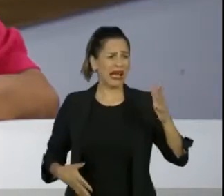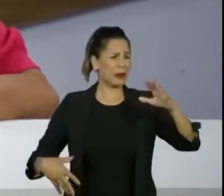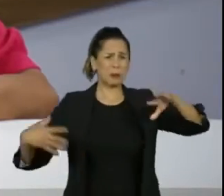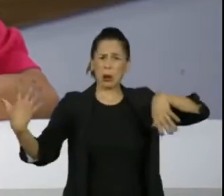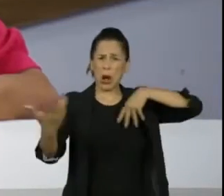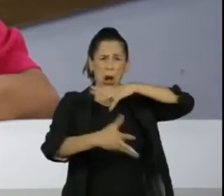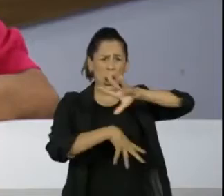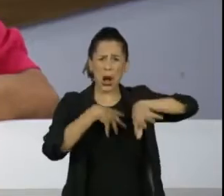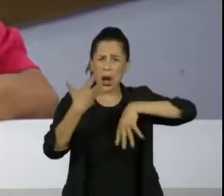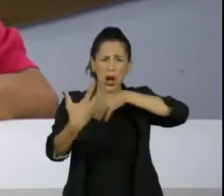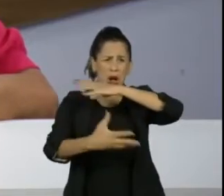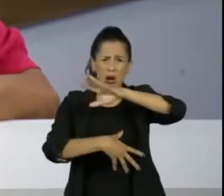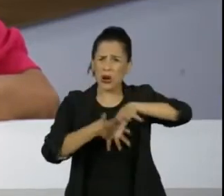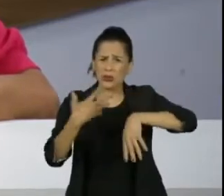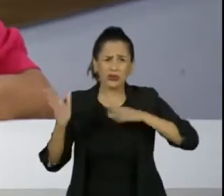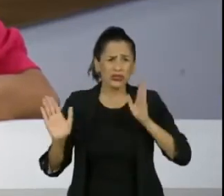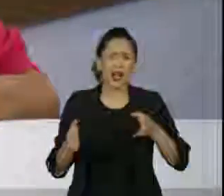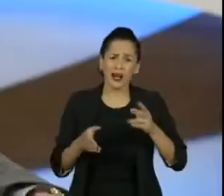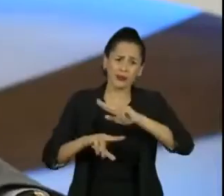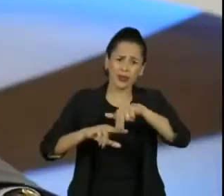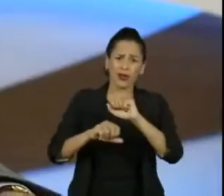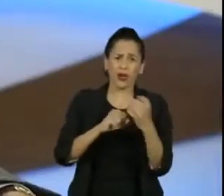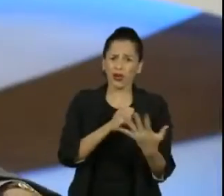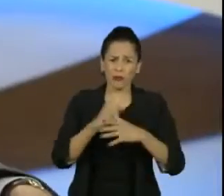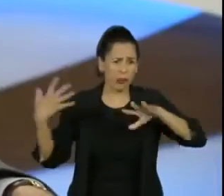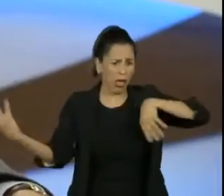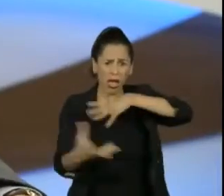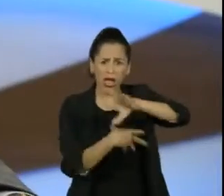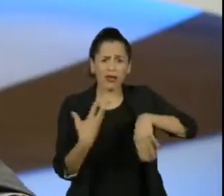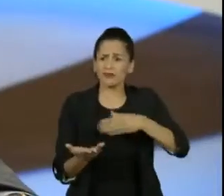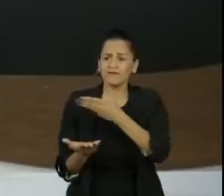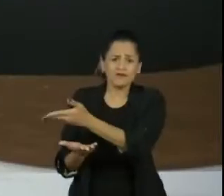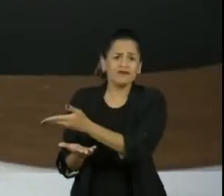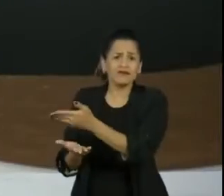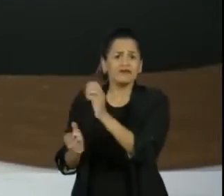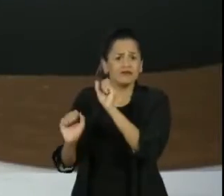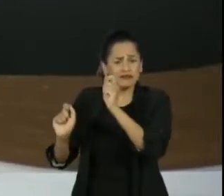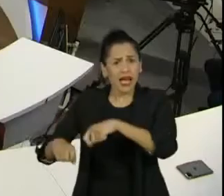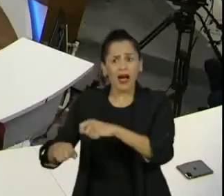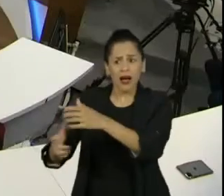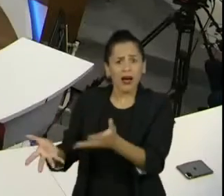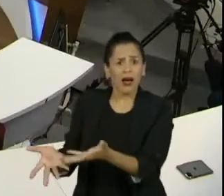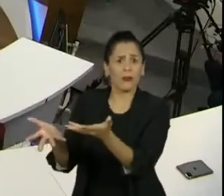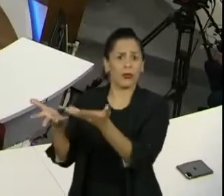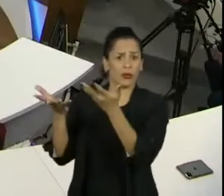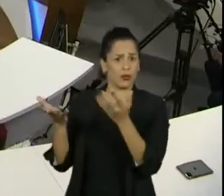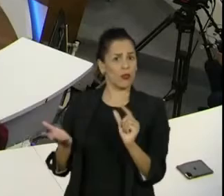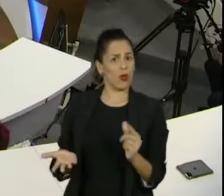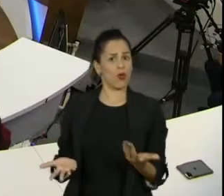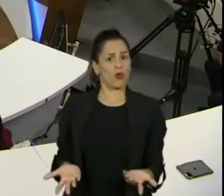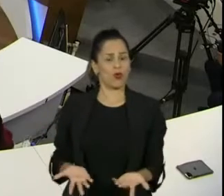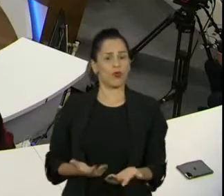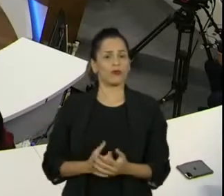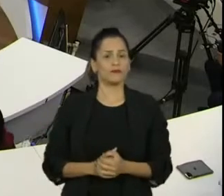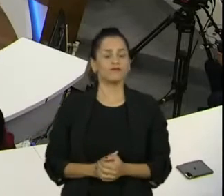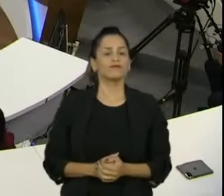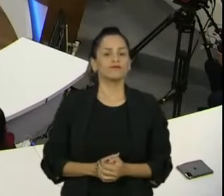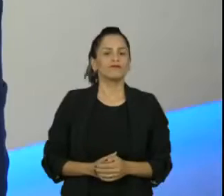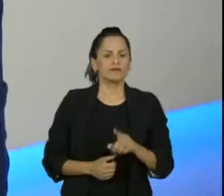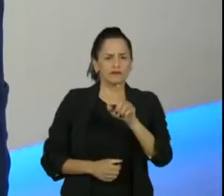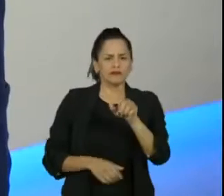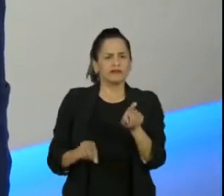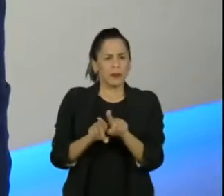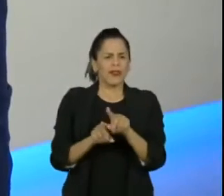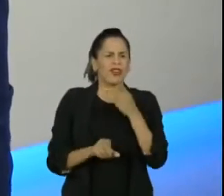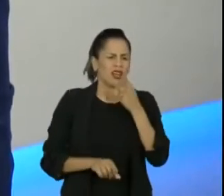no auge da convulsão, né? Diga, por favor, Ricardo. Prefeito, o senhor costuma dizer que o senhor aumentou muito o orçamento